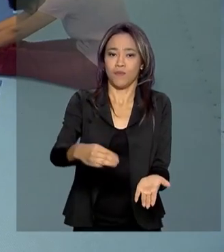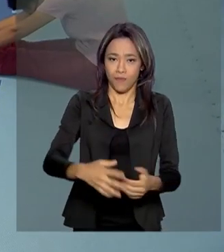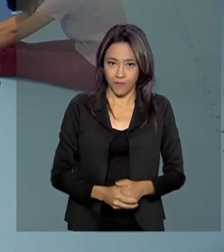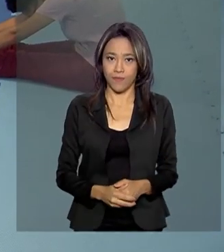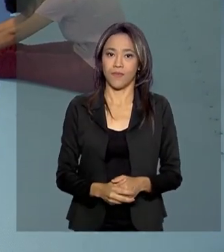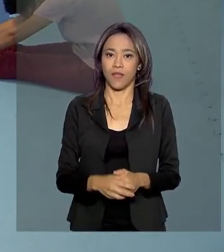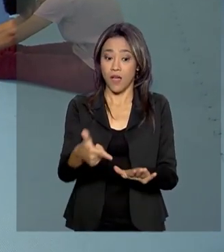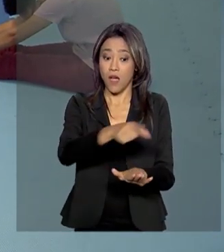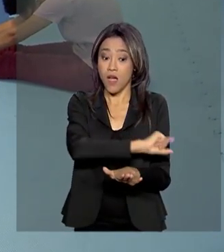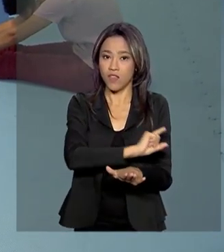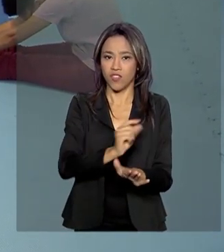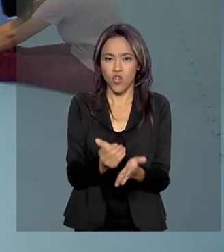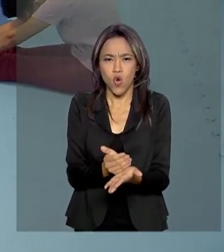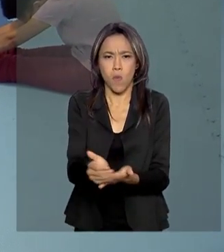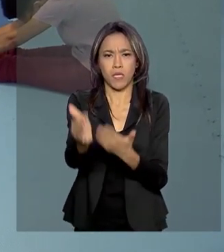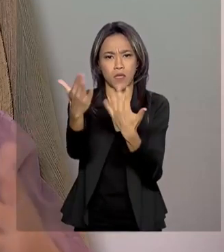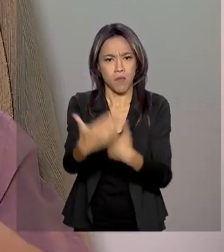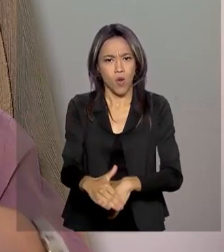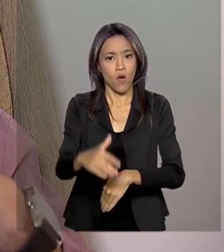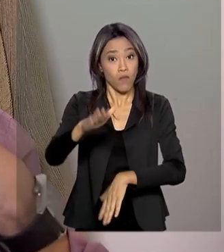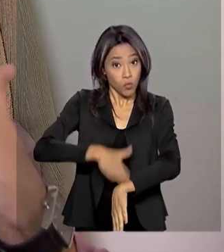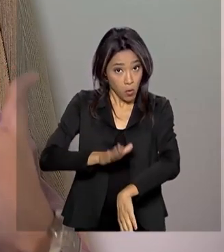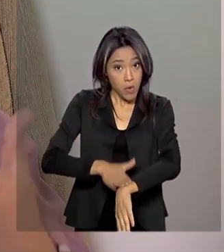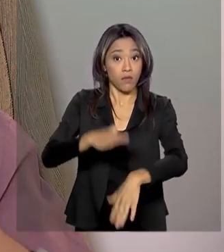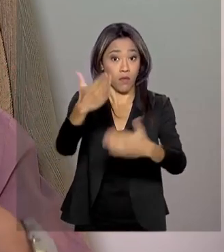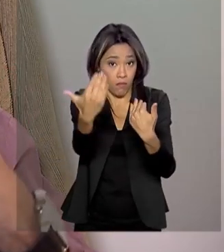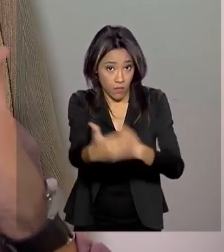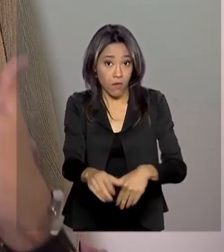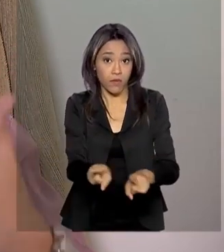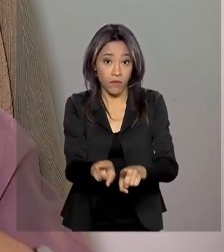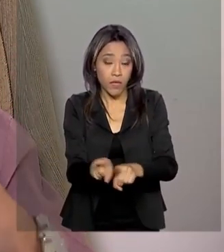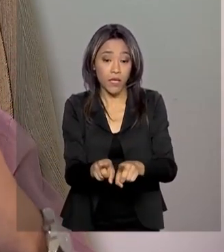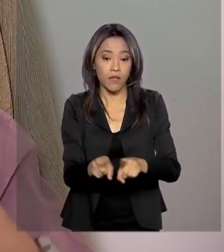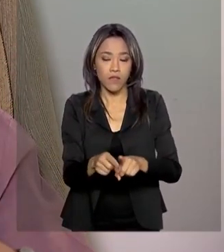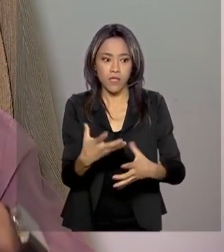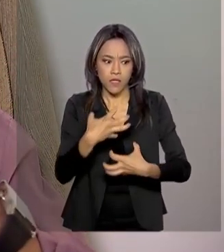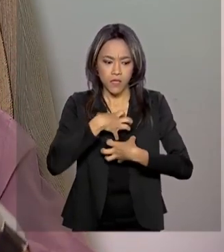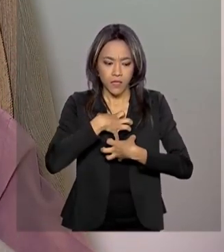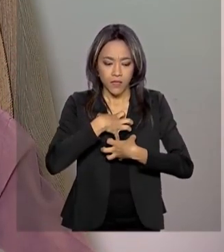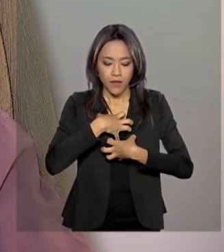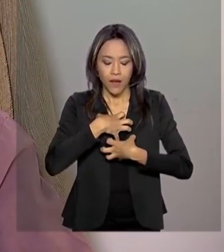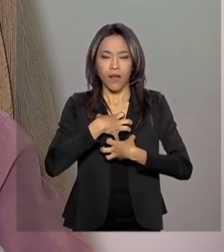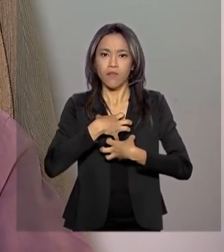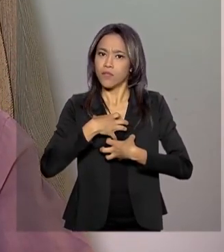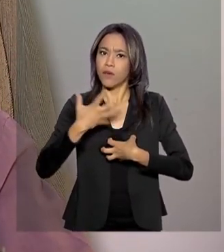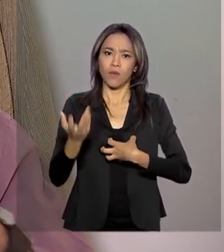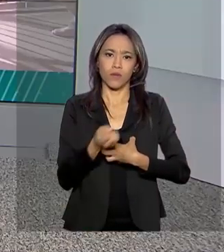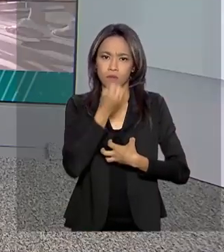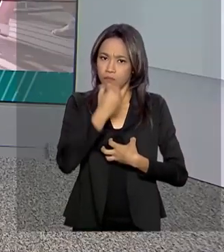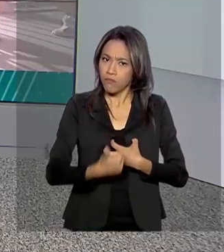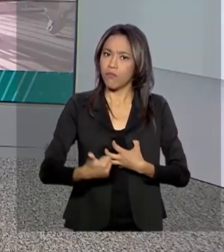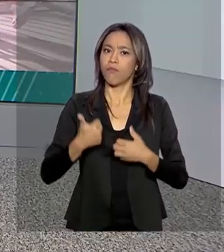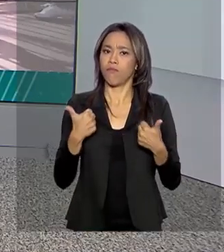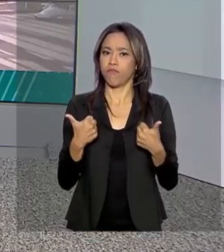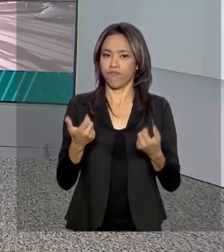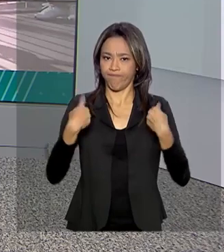né, antes de começar a prova ou durante a prova. Observar isso já traz benefício significativo.